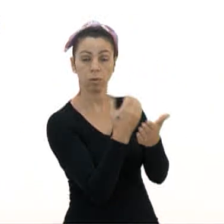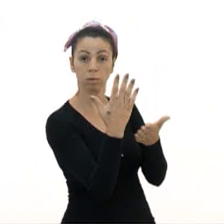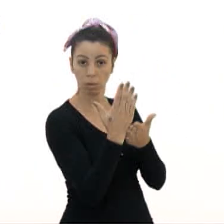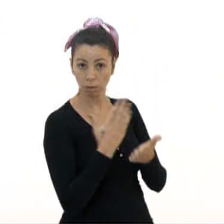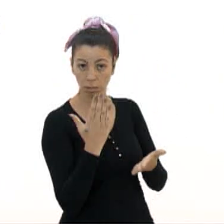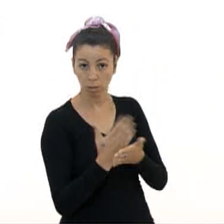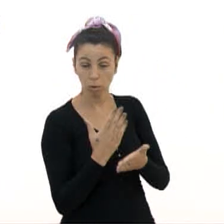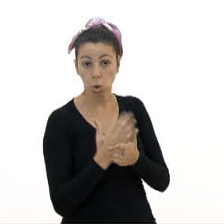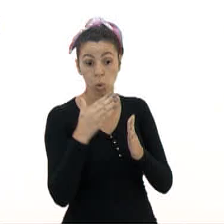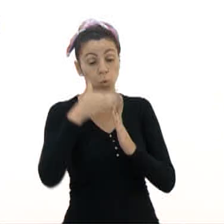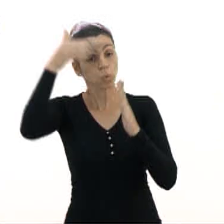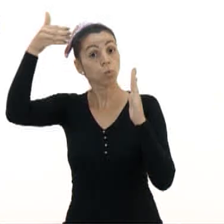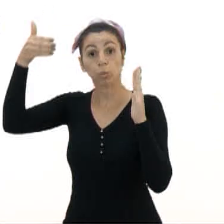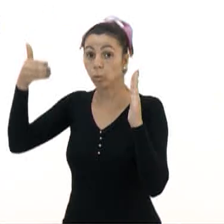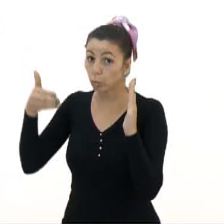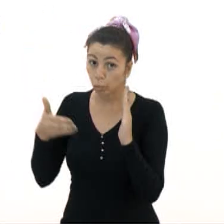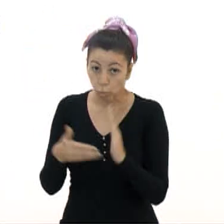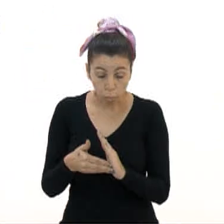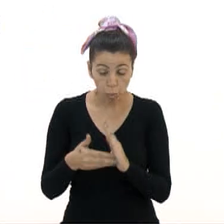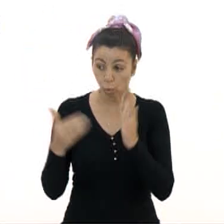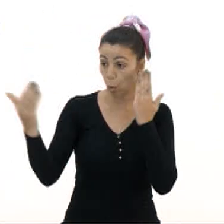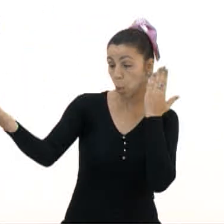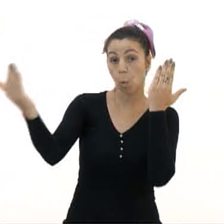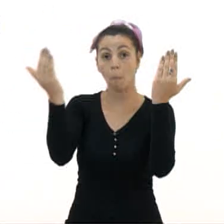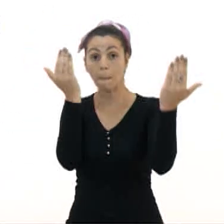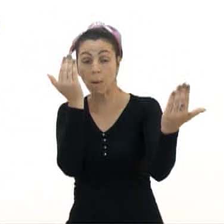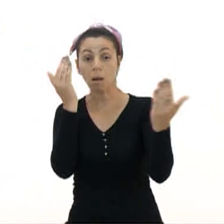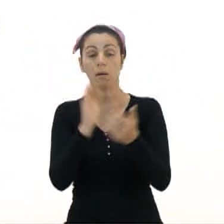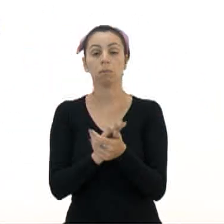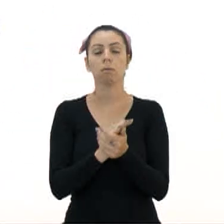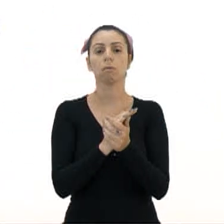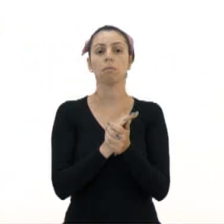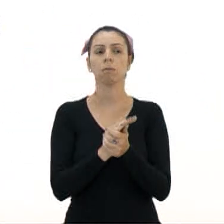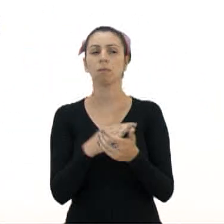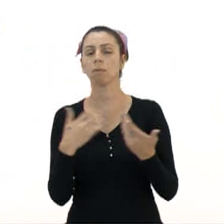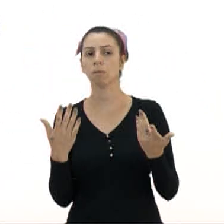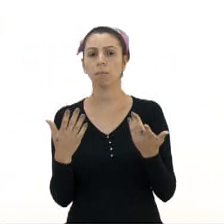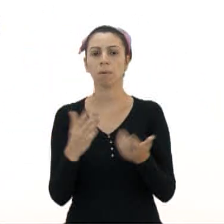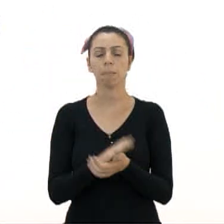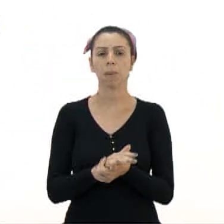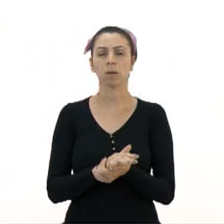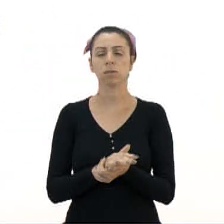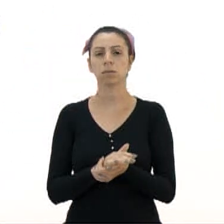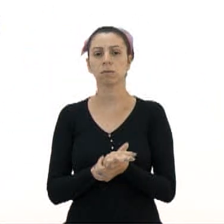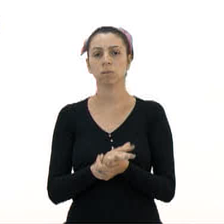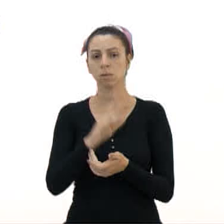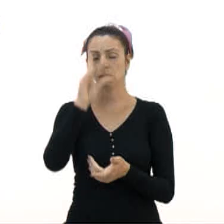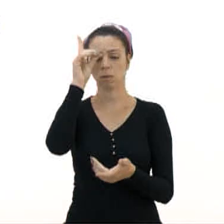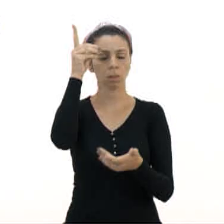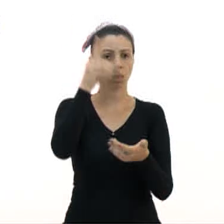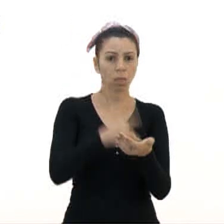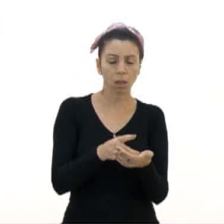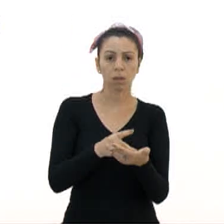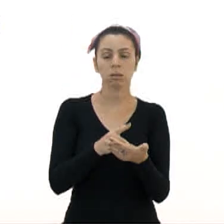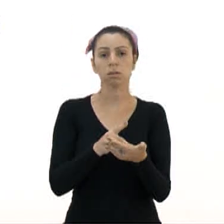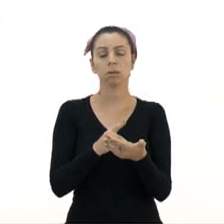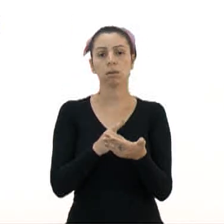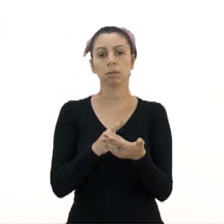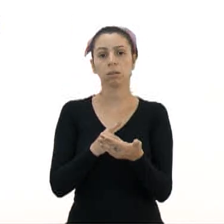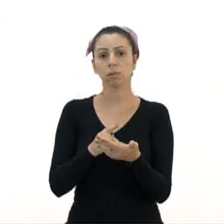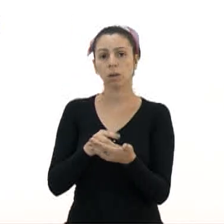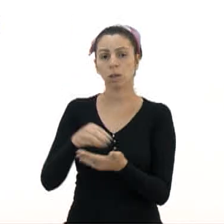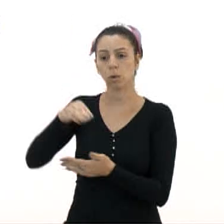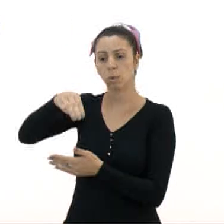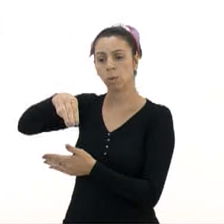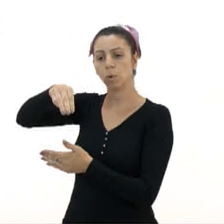caderno tudo. Você vai fazer a comparação. O Barroco, tudo. Começa lá em cima, o teocentrismo e o mundanismo que eu botei. Lembra,